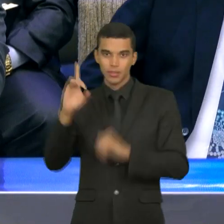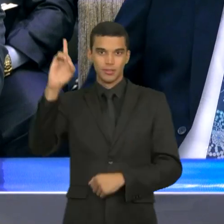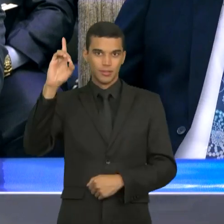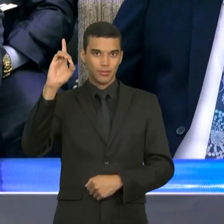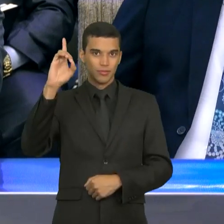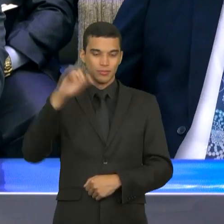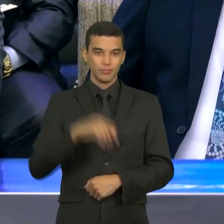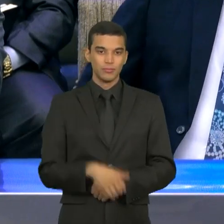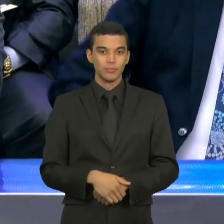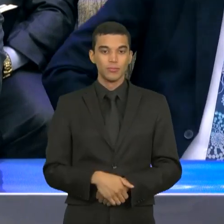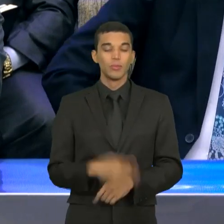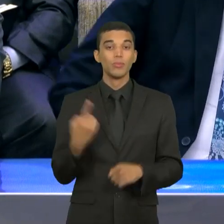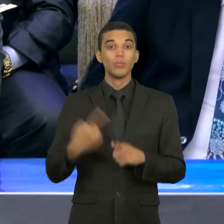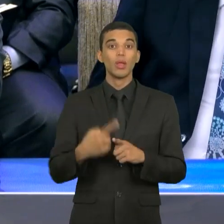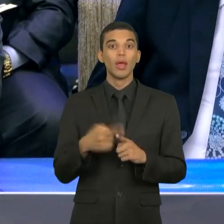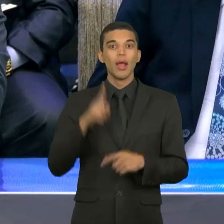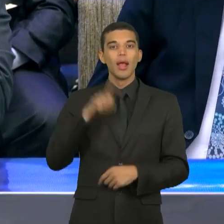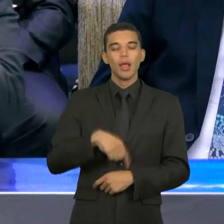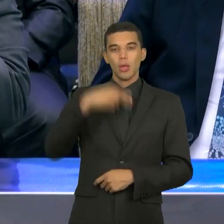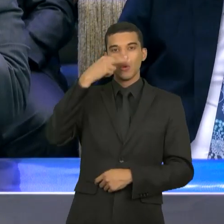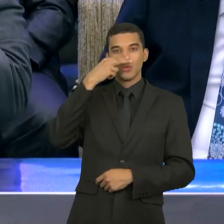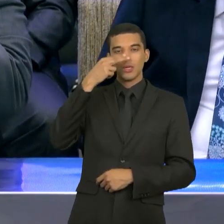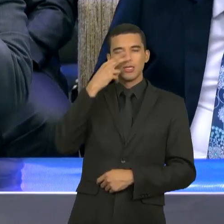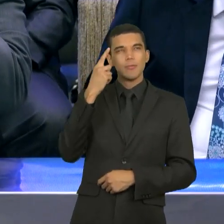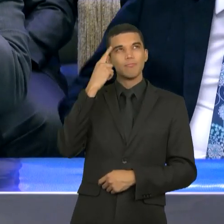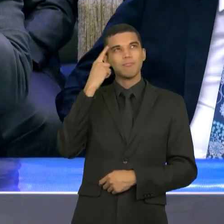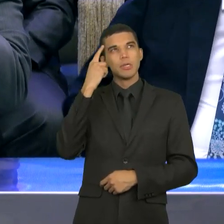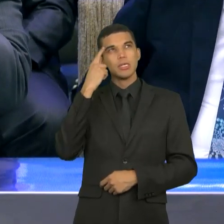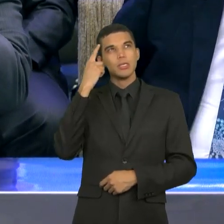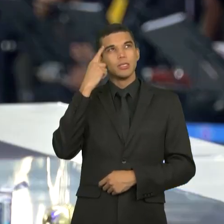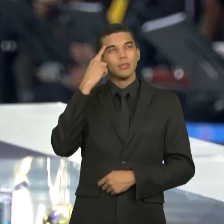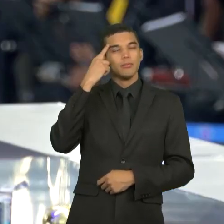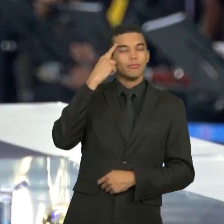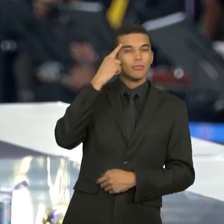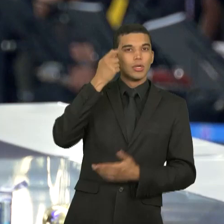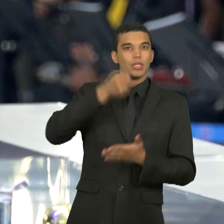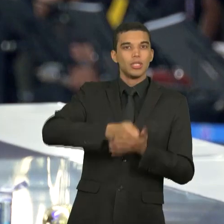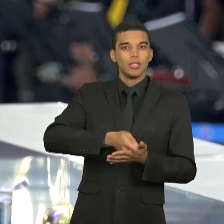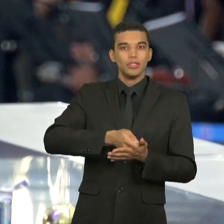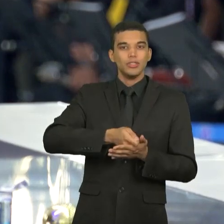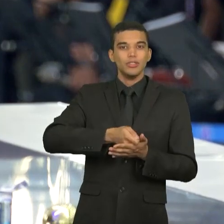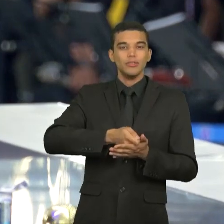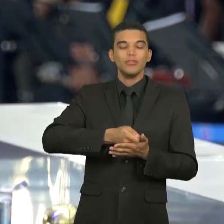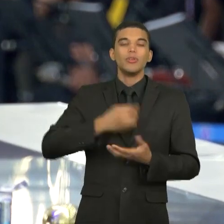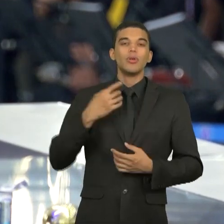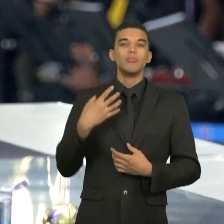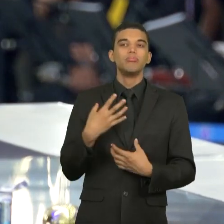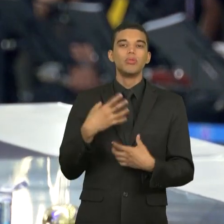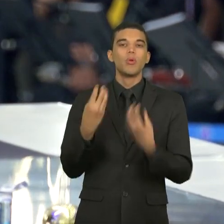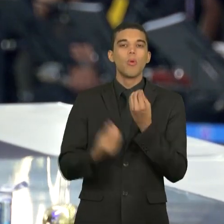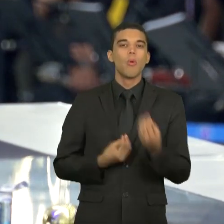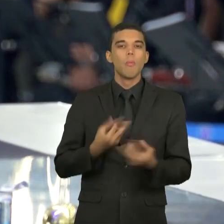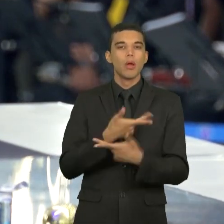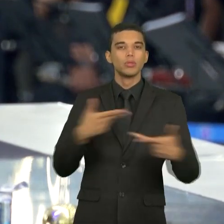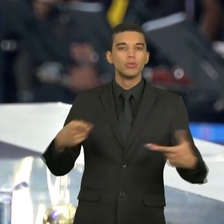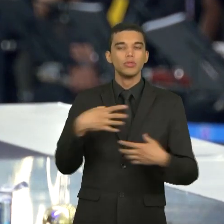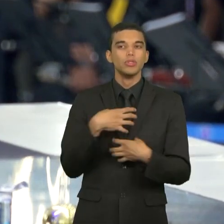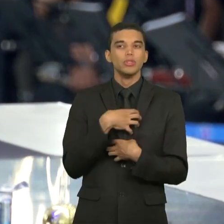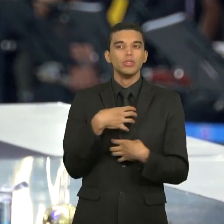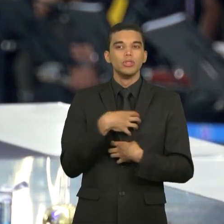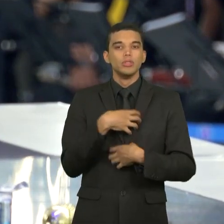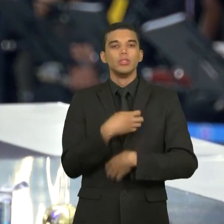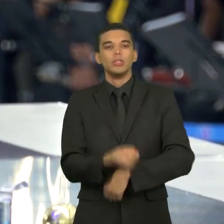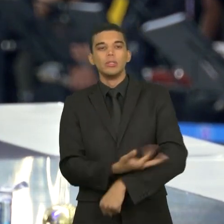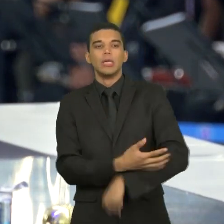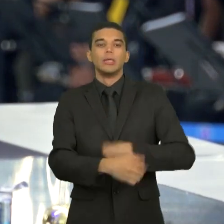que nós tomamos as nossas decisões conscientes é ali que entra o seu sentimento que sai da sua alma entra no seu coração a